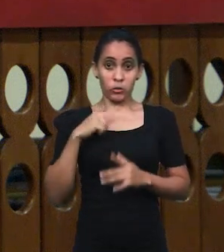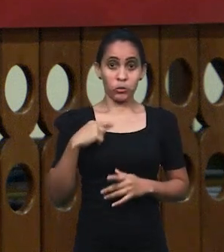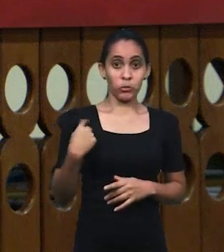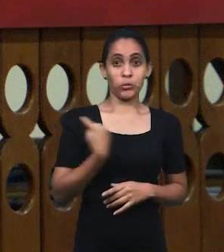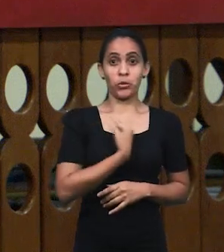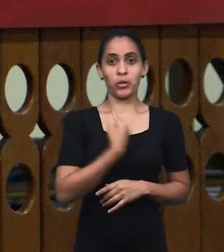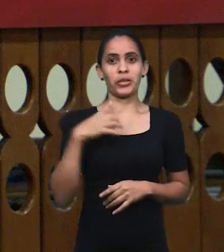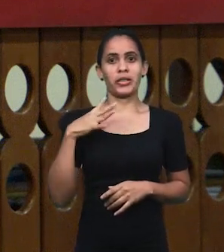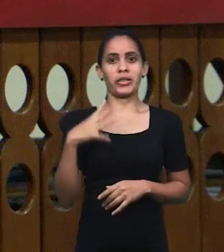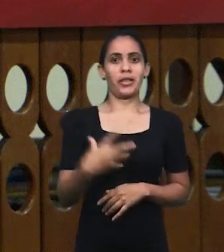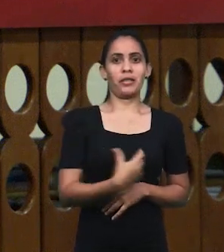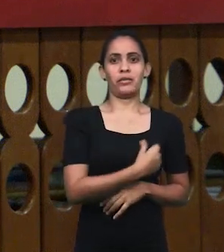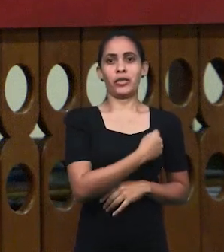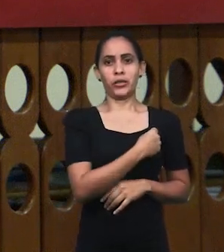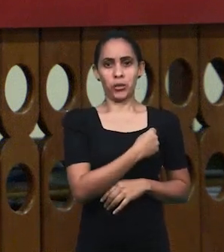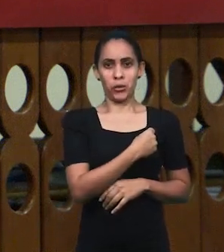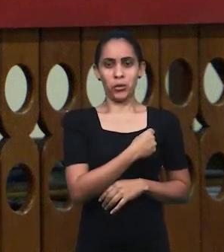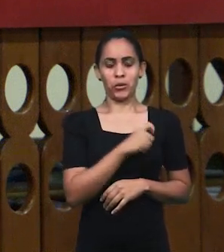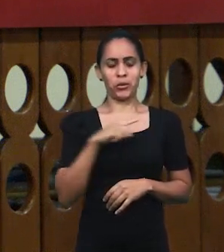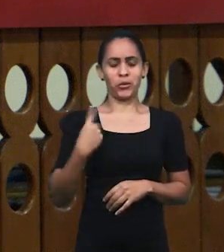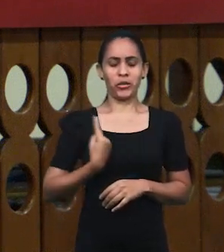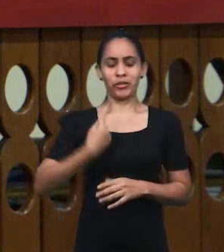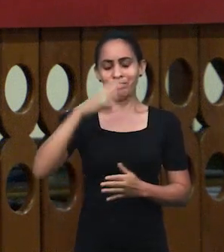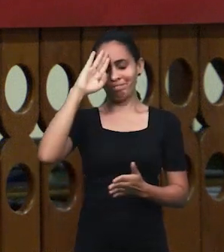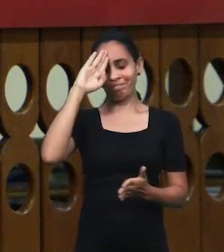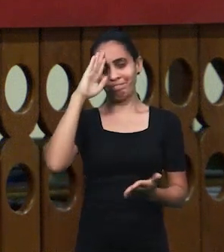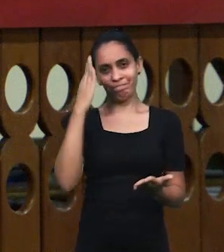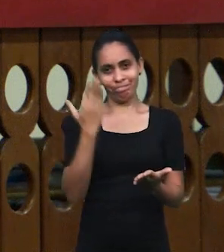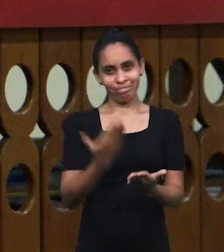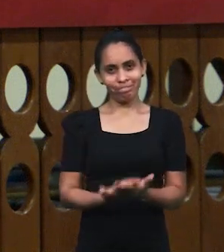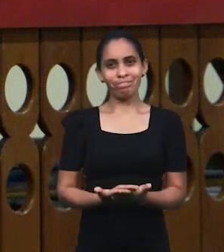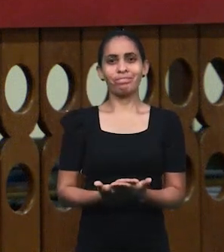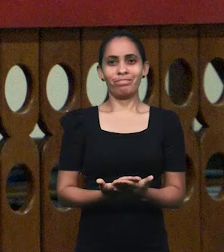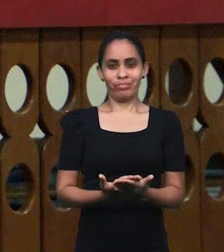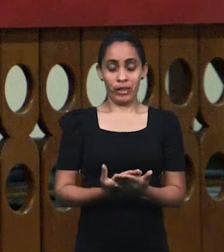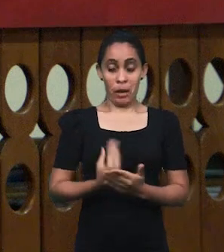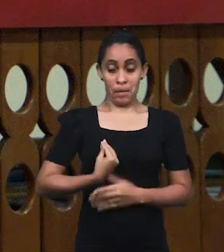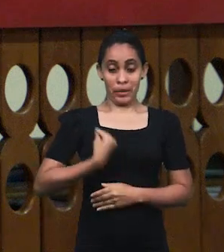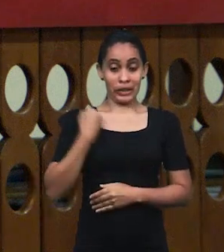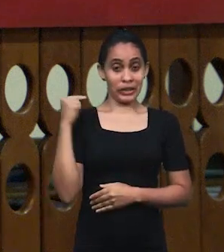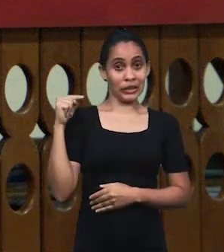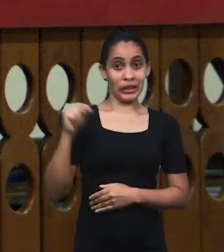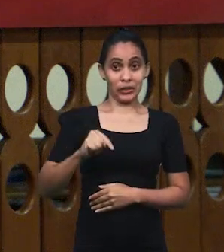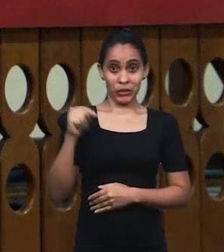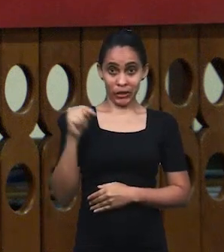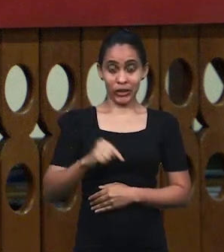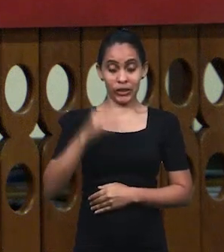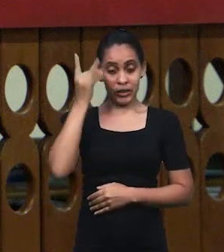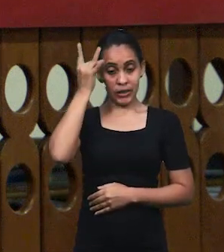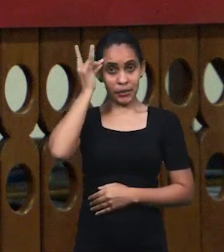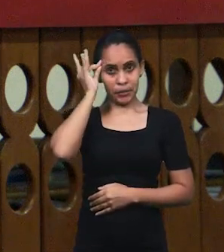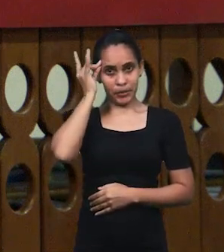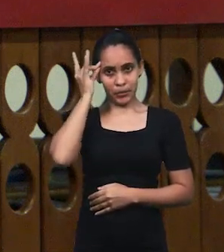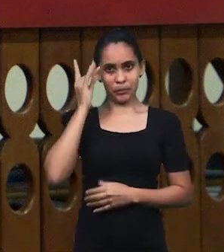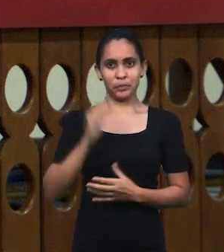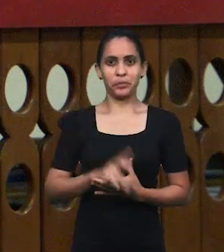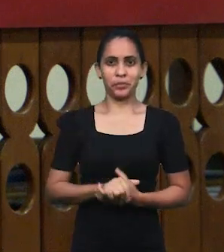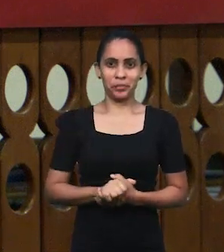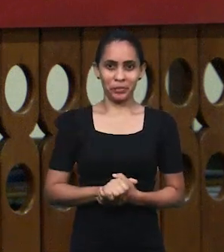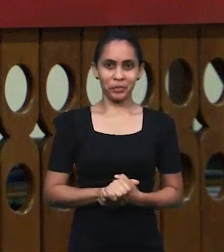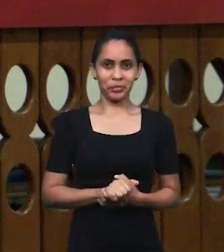para ser o nosso Salvador, para ser a nossa esperança, para estar presente aqui hoje em